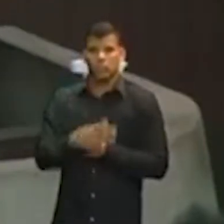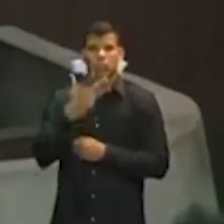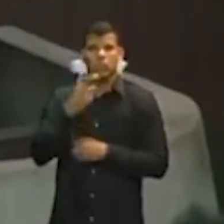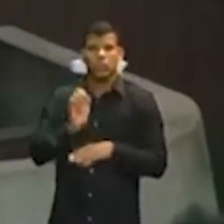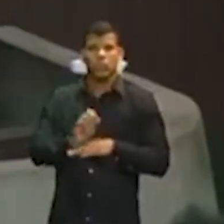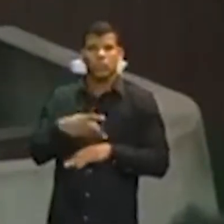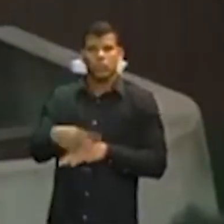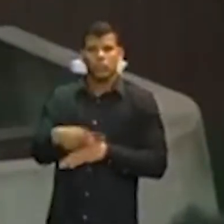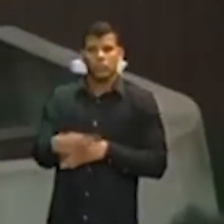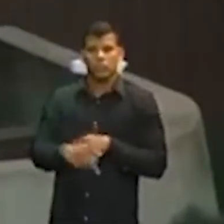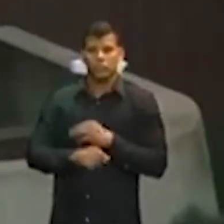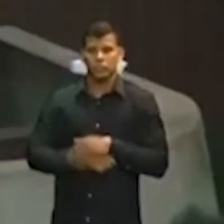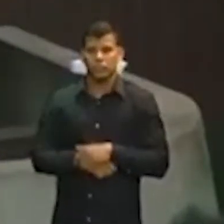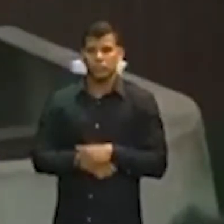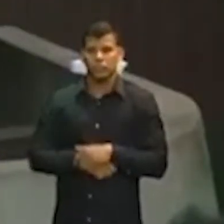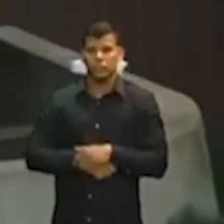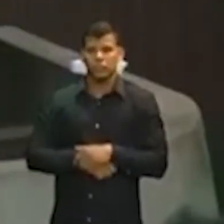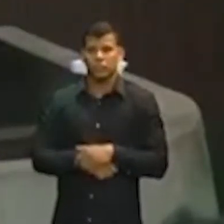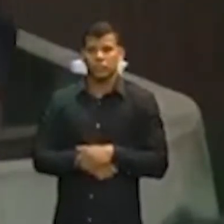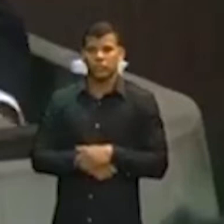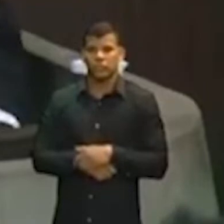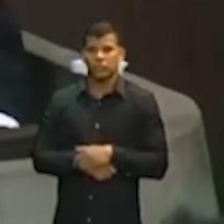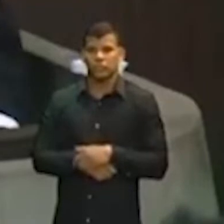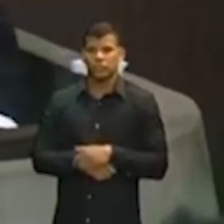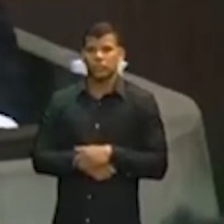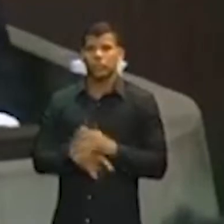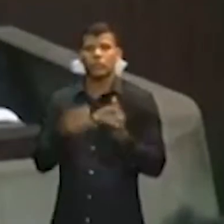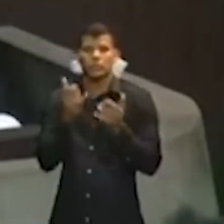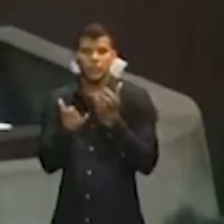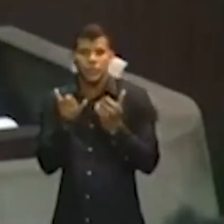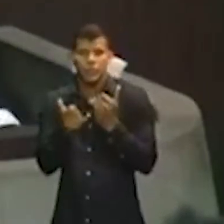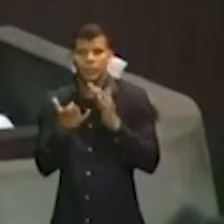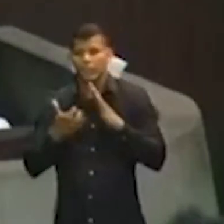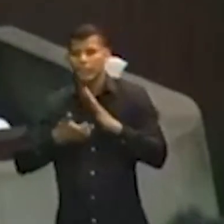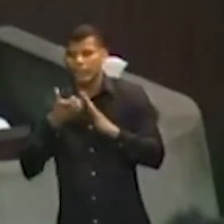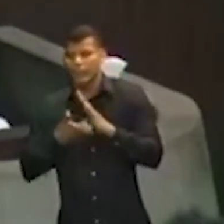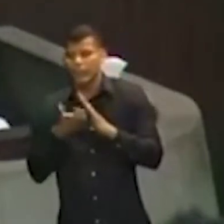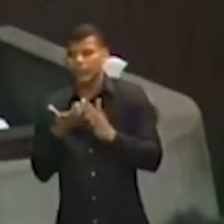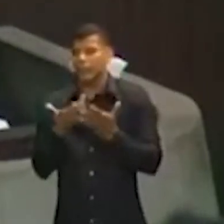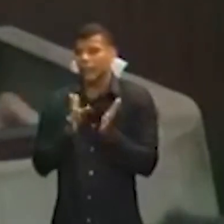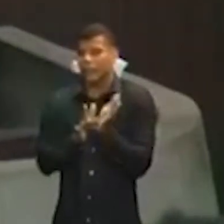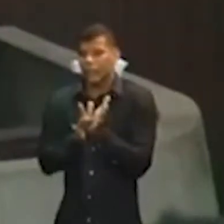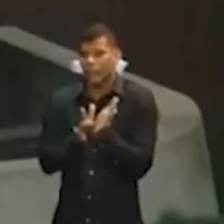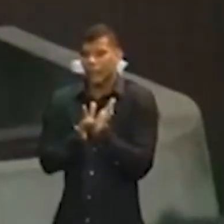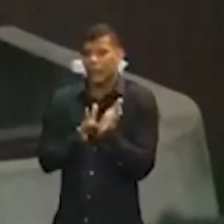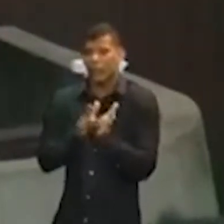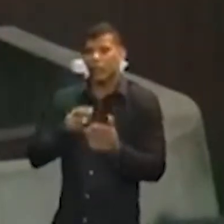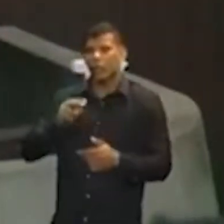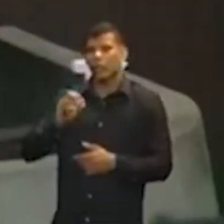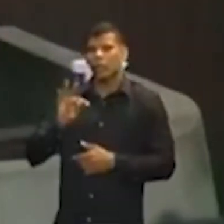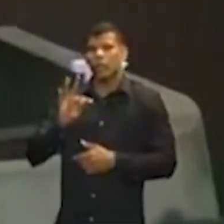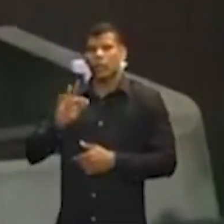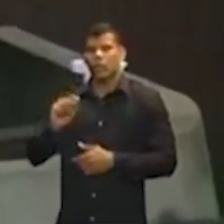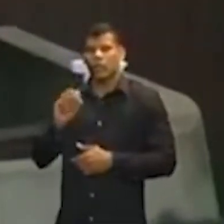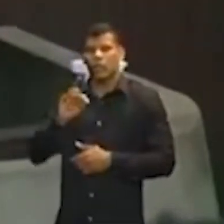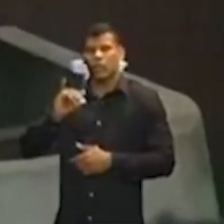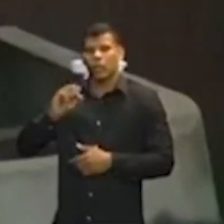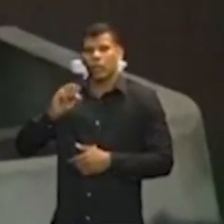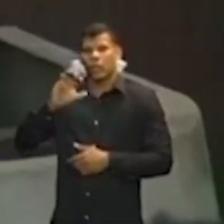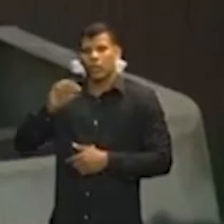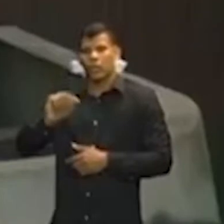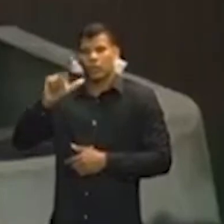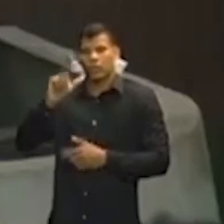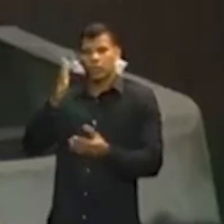público do Ceará, mesmo modus operandi, empresas fantasma, nota fiscal fria, está tudo aqui,